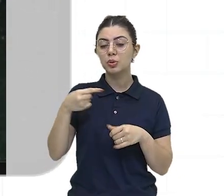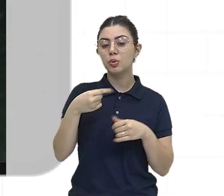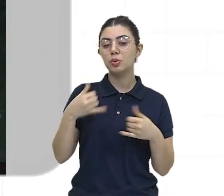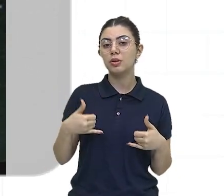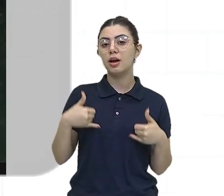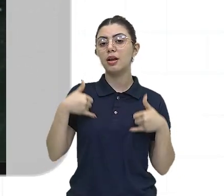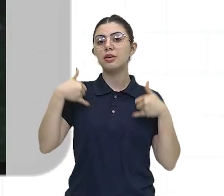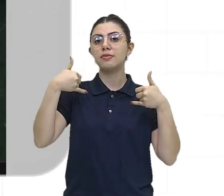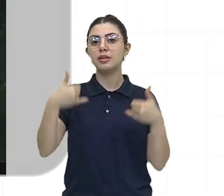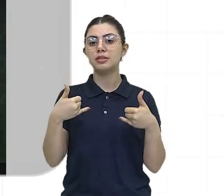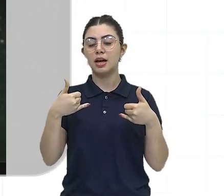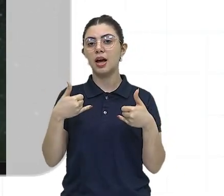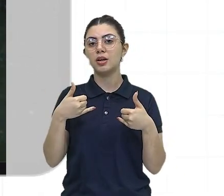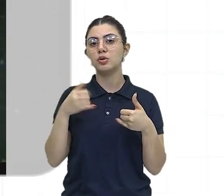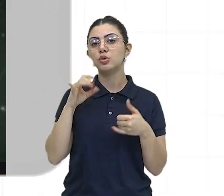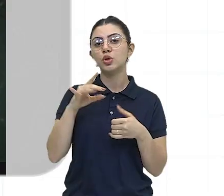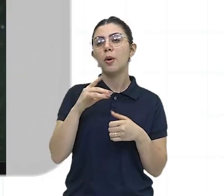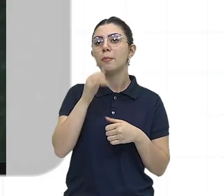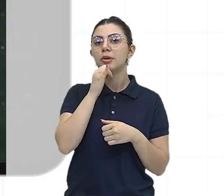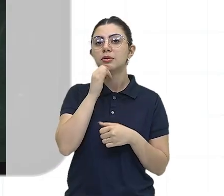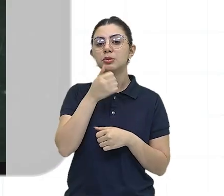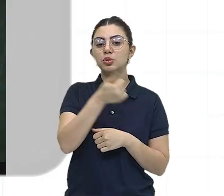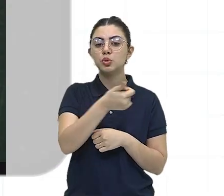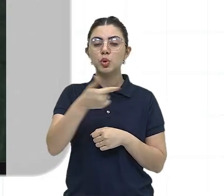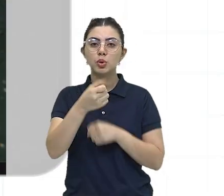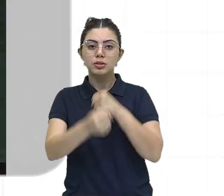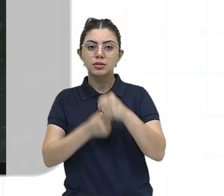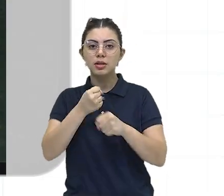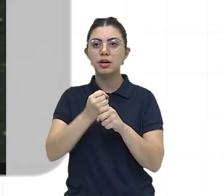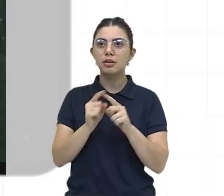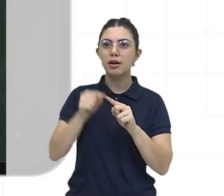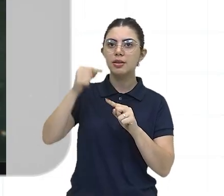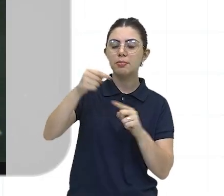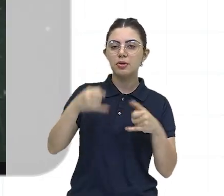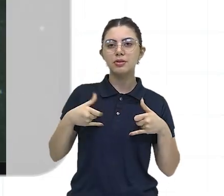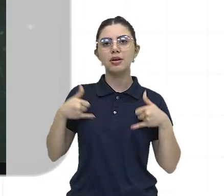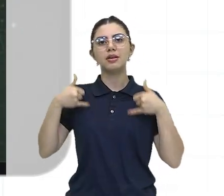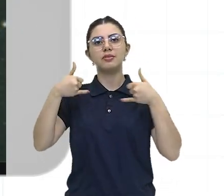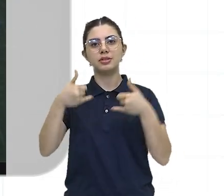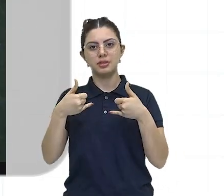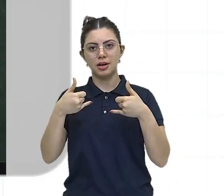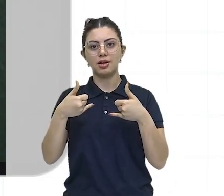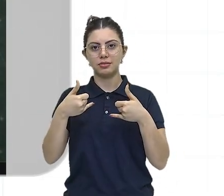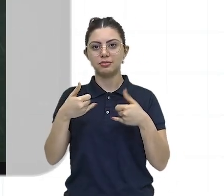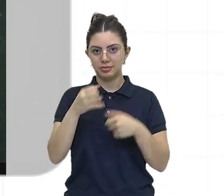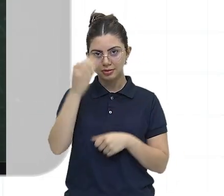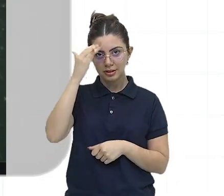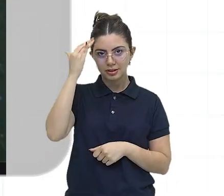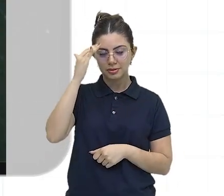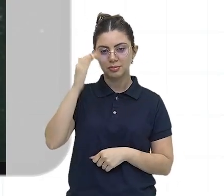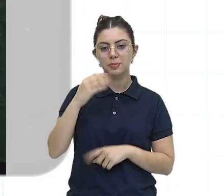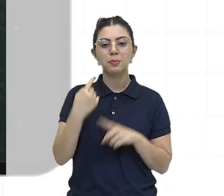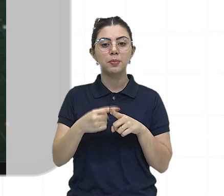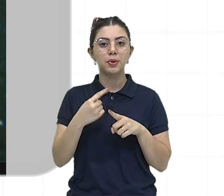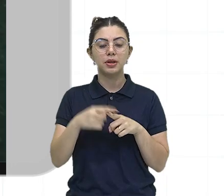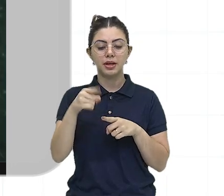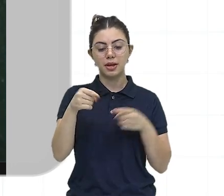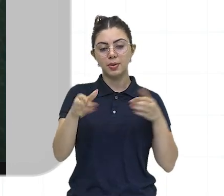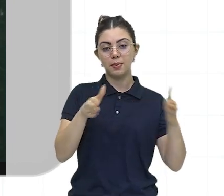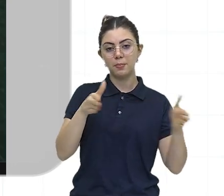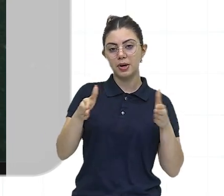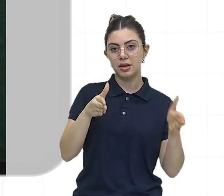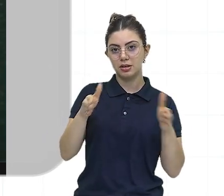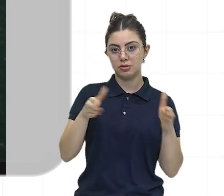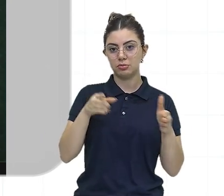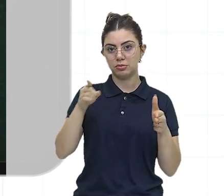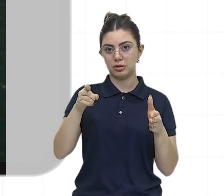cada 12 anos, ou seja, 12 em 12 anos é que a gente conseguiria fazer um aniversário. Isso porque é o tempo que